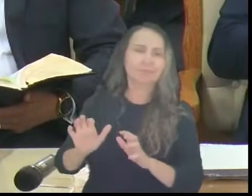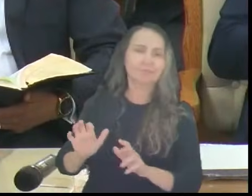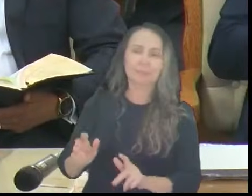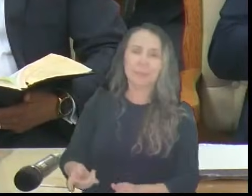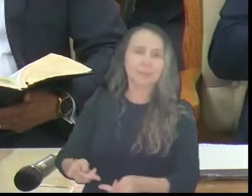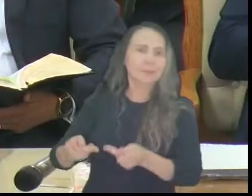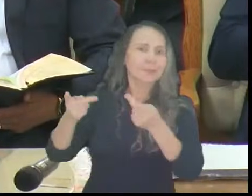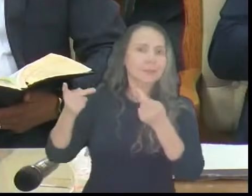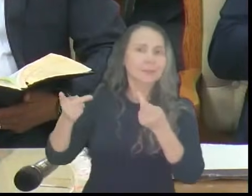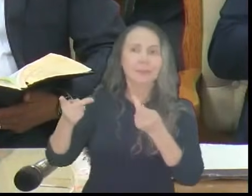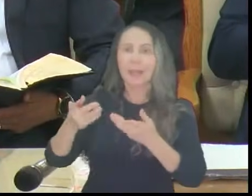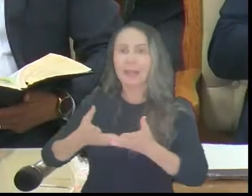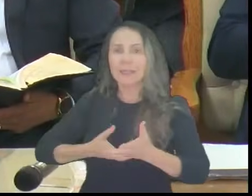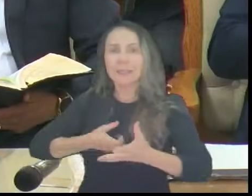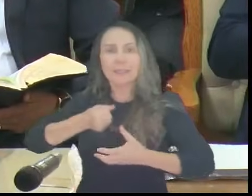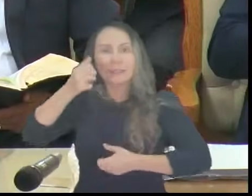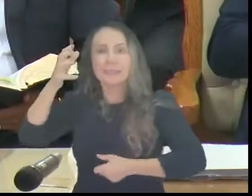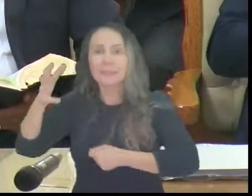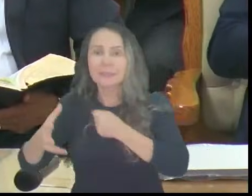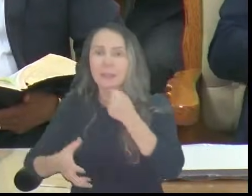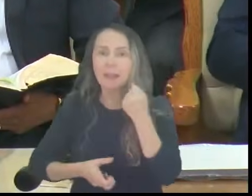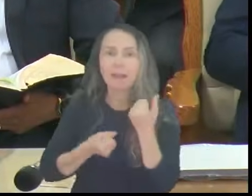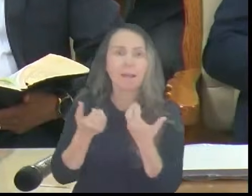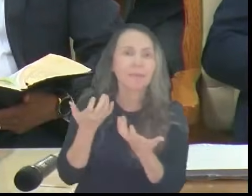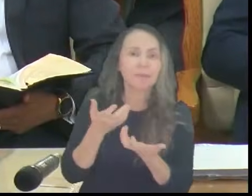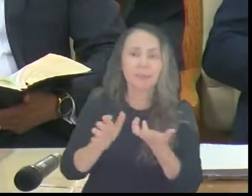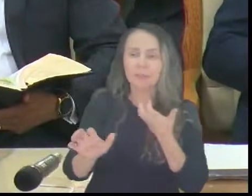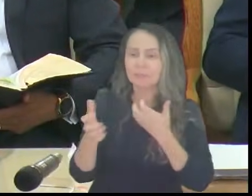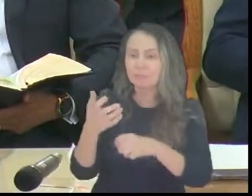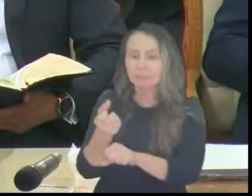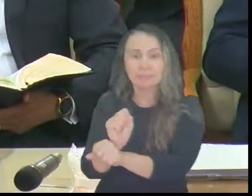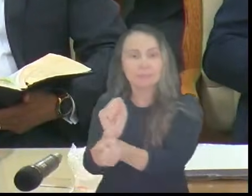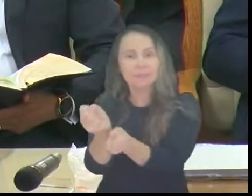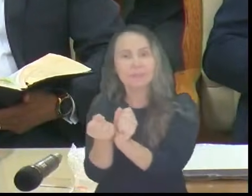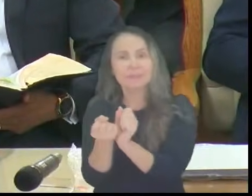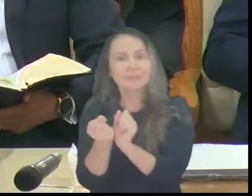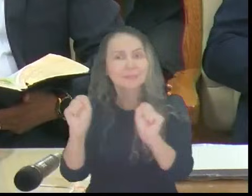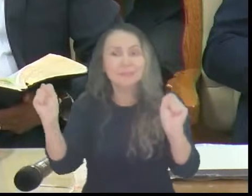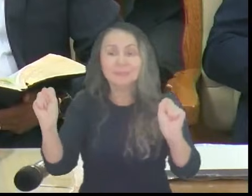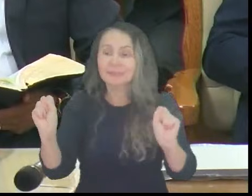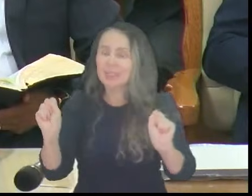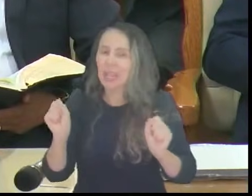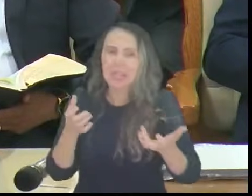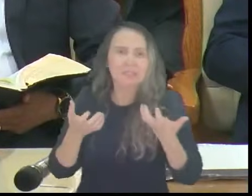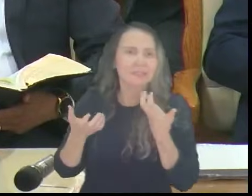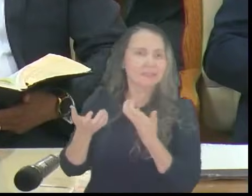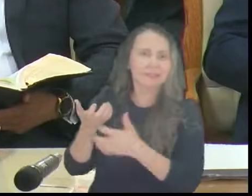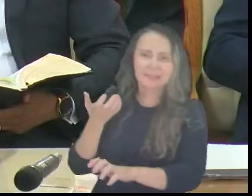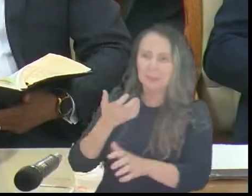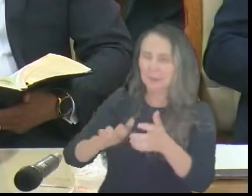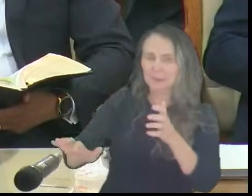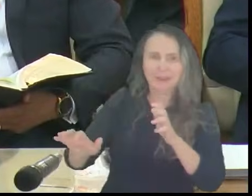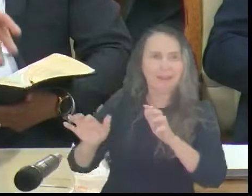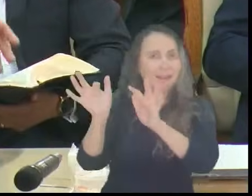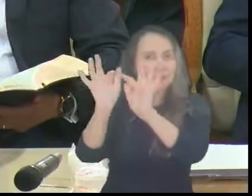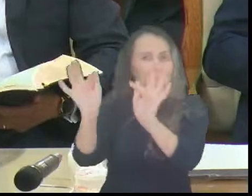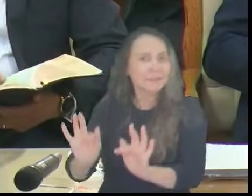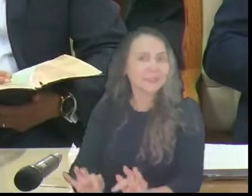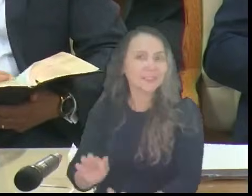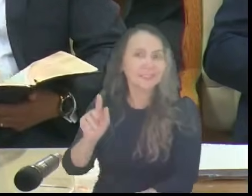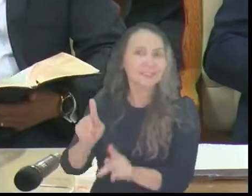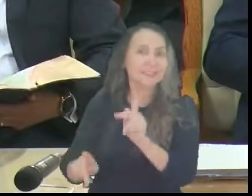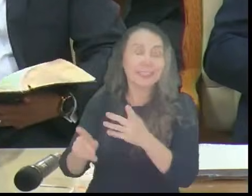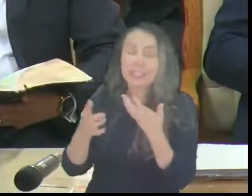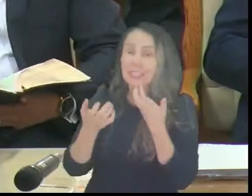salvas. Esse pessoal não quer ver as almas libertas. Esse pessoal não quer ver a felicidade do povo, quer